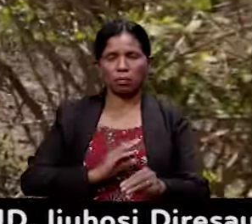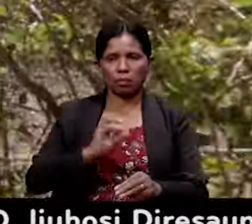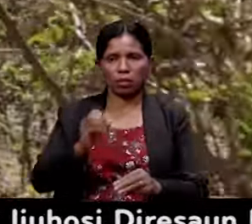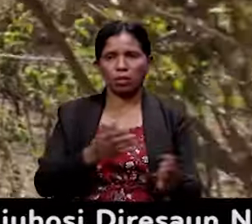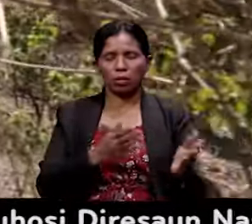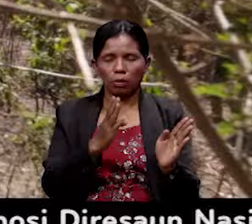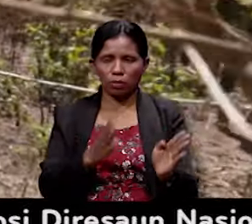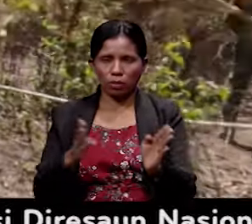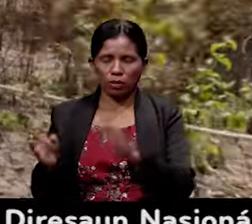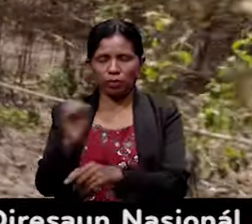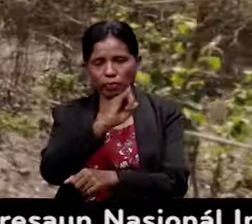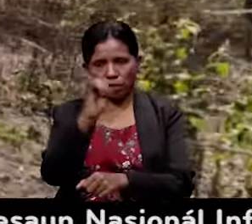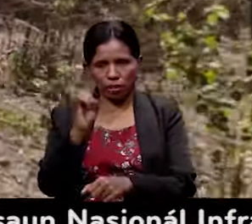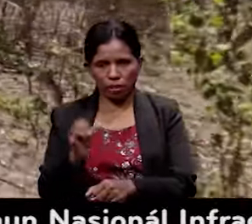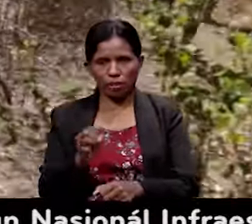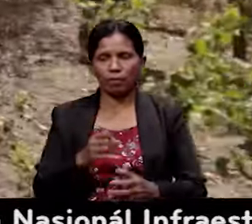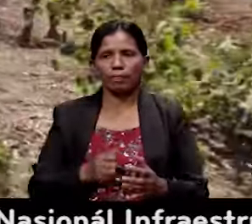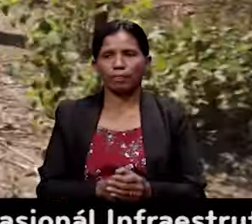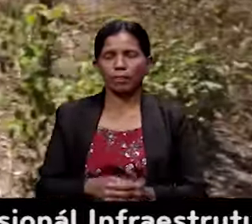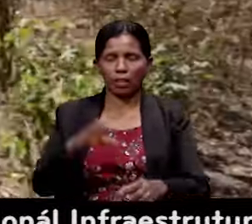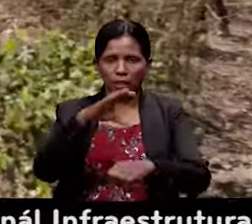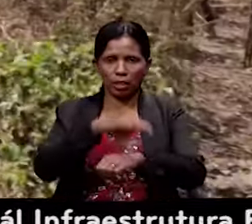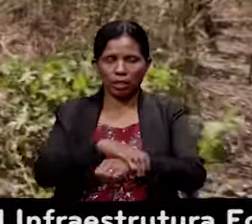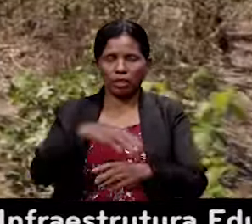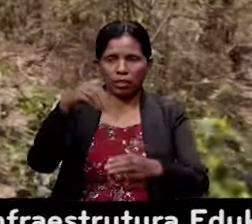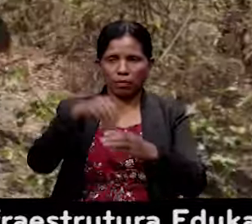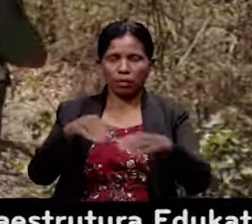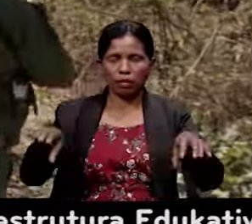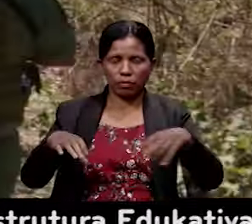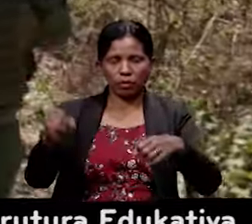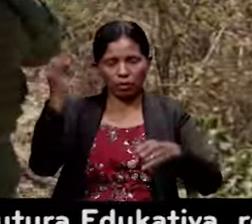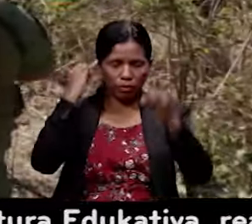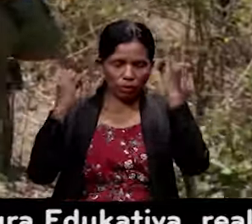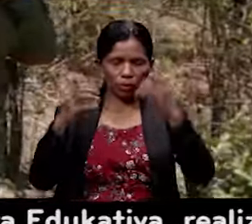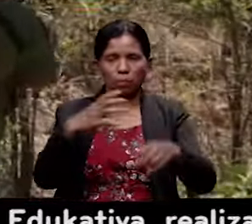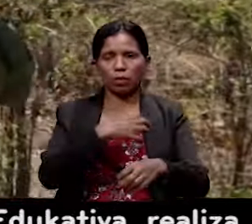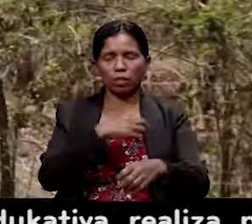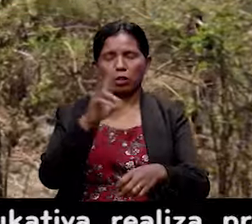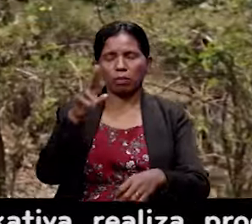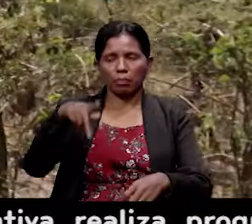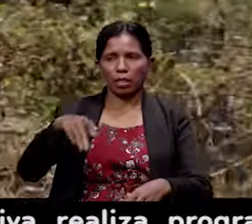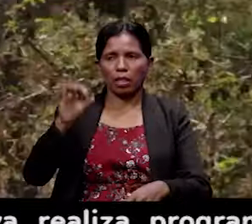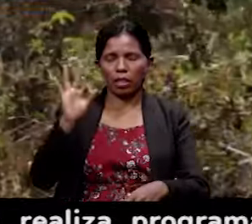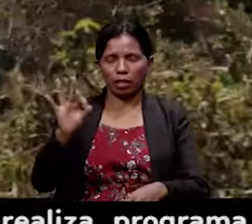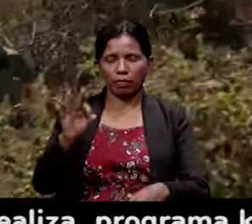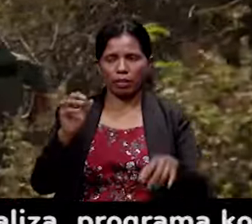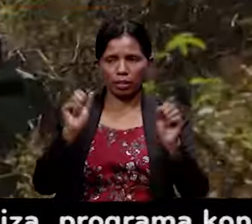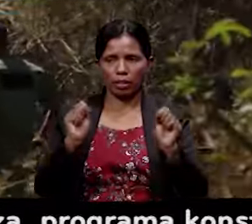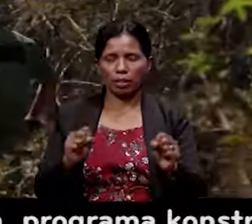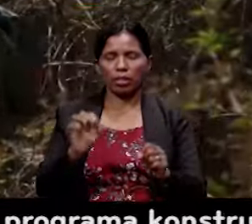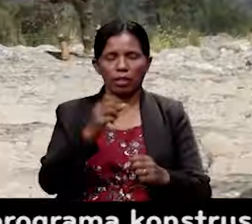ba processo investigação. Capturação né, envolve Serviço de Informação Polícia UPF, COE, BOP,